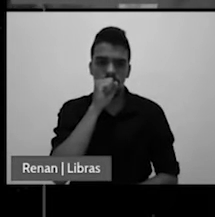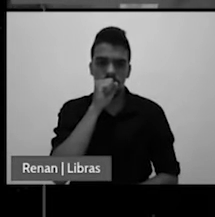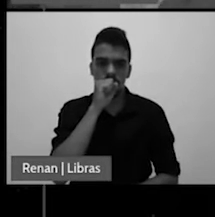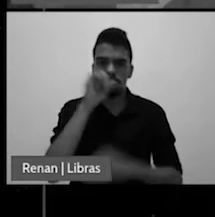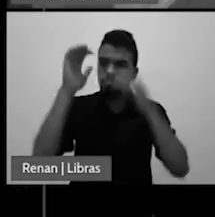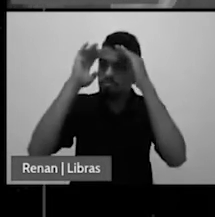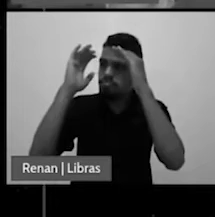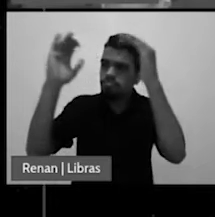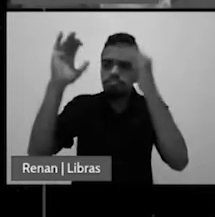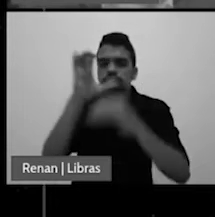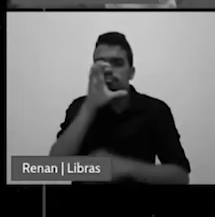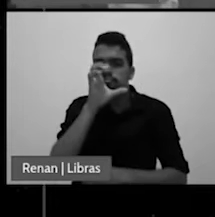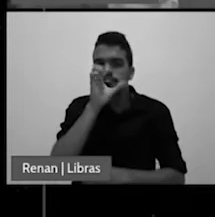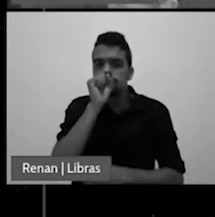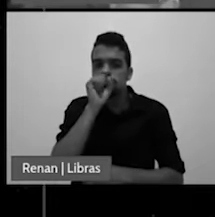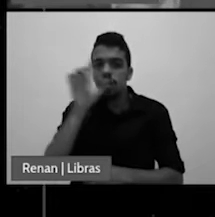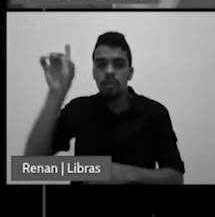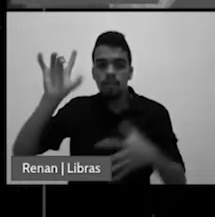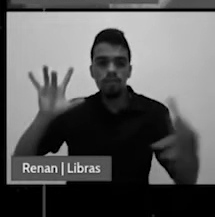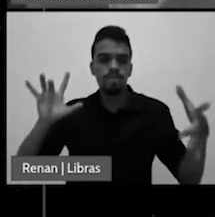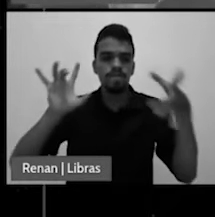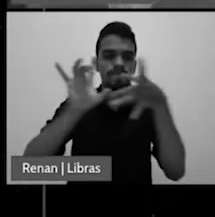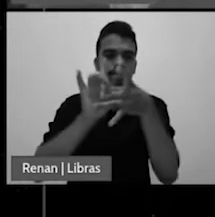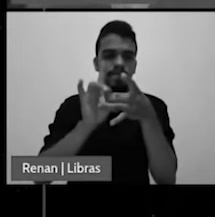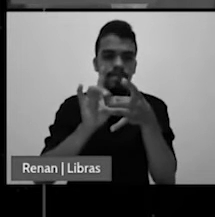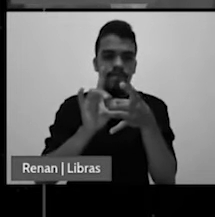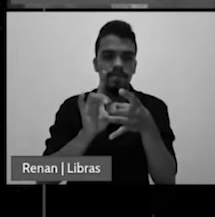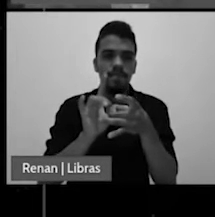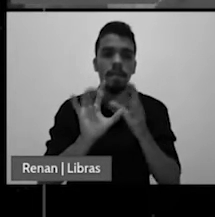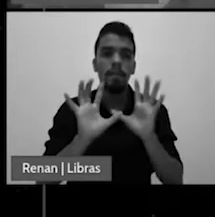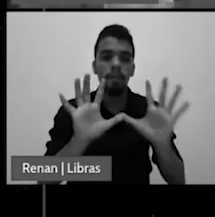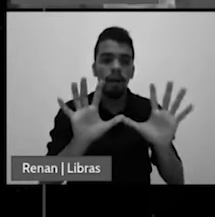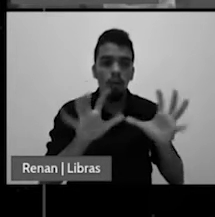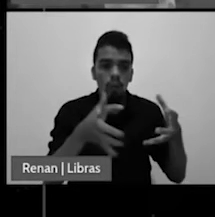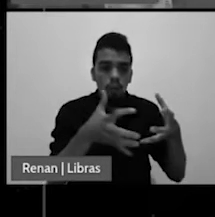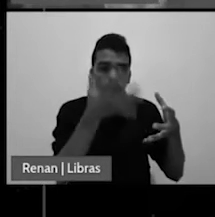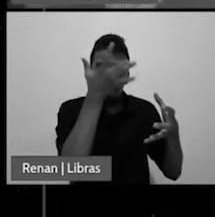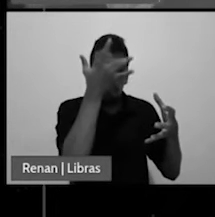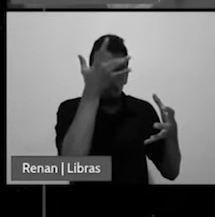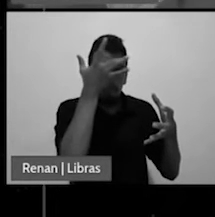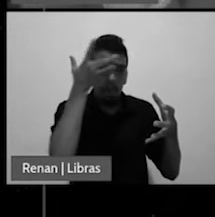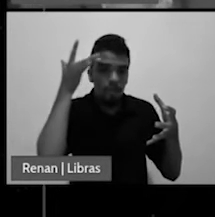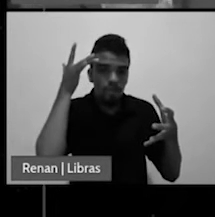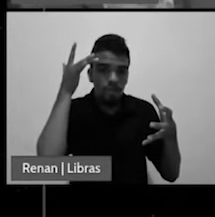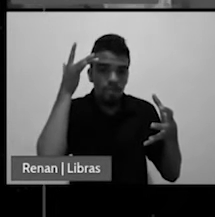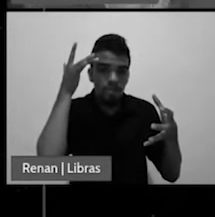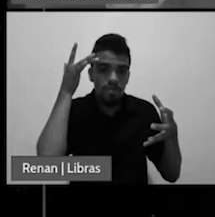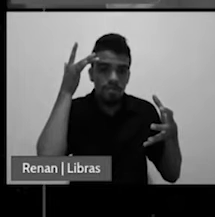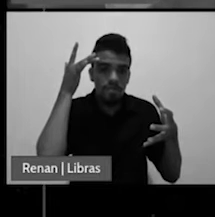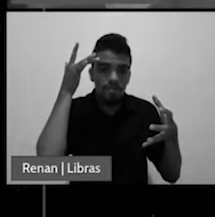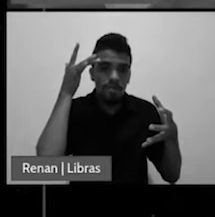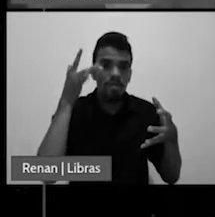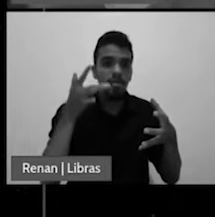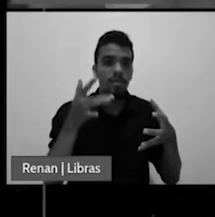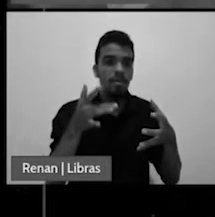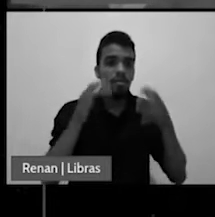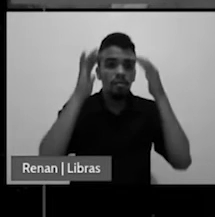Porém, os protestantes ingleses guardavam o sábado no primeiro dia da semana. Era o domingo ainda.